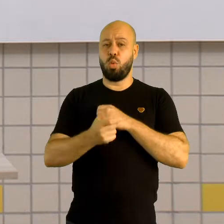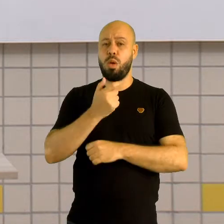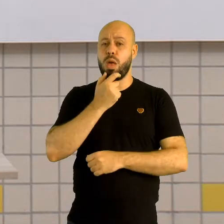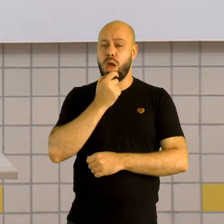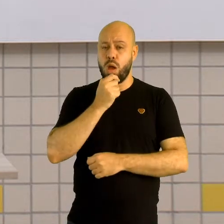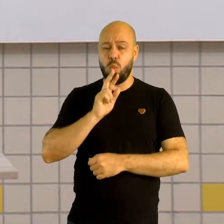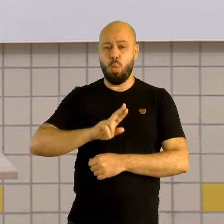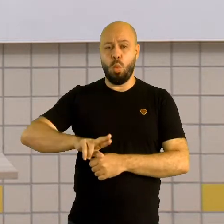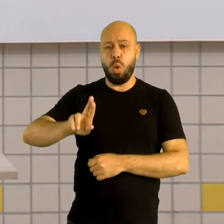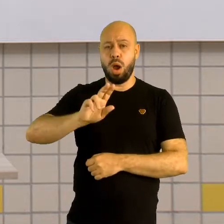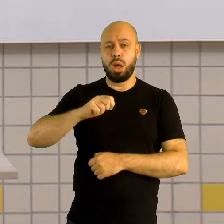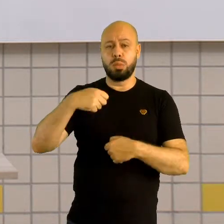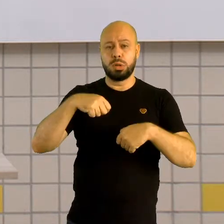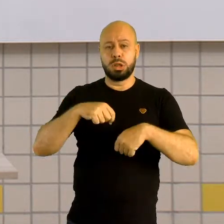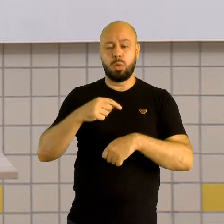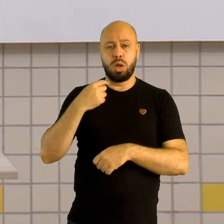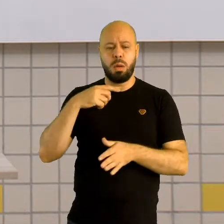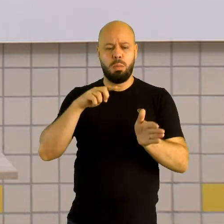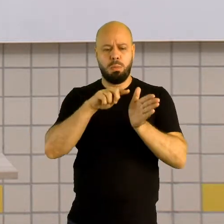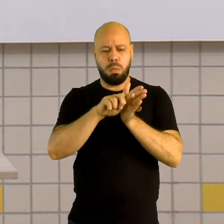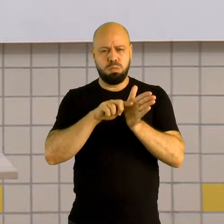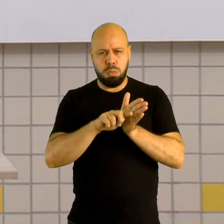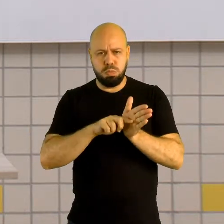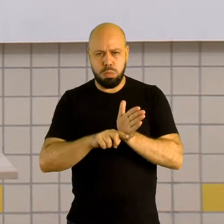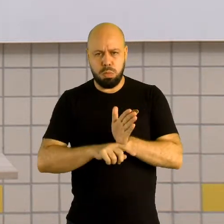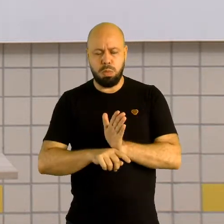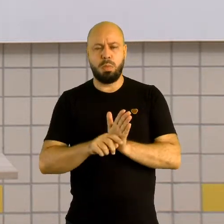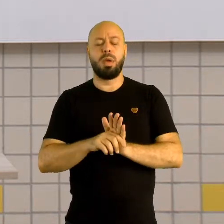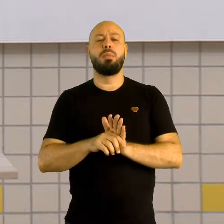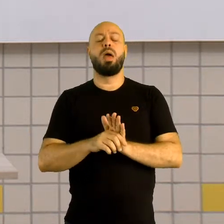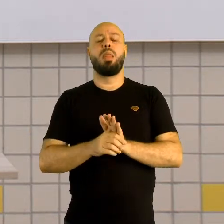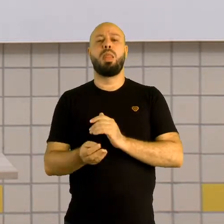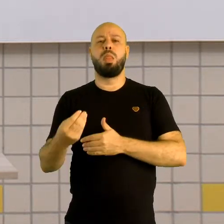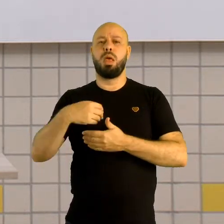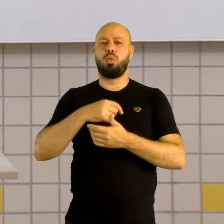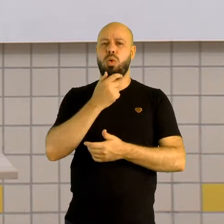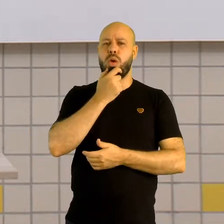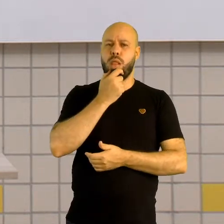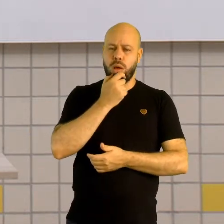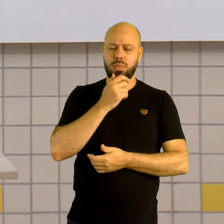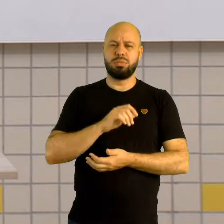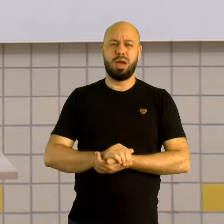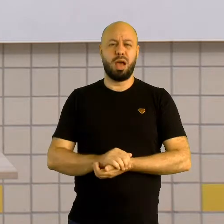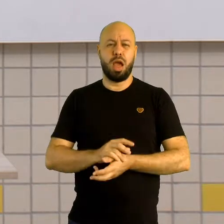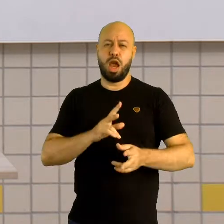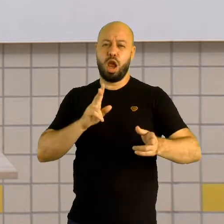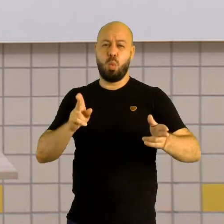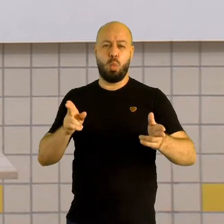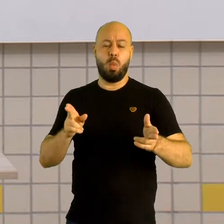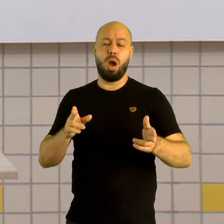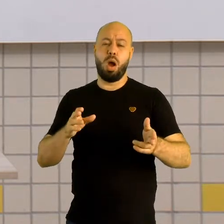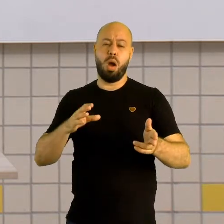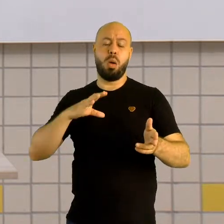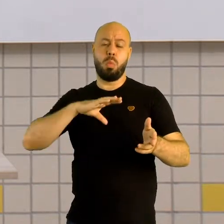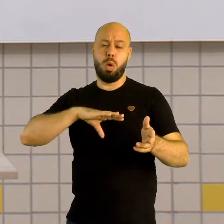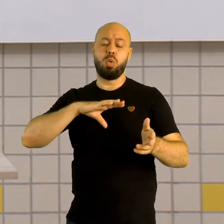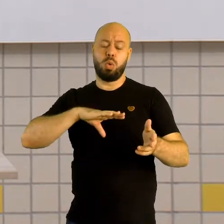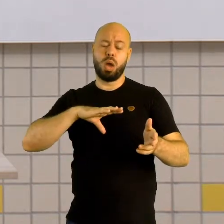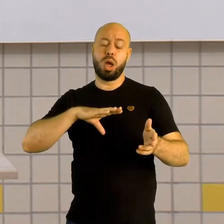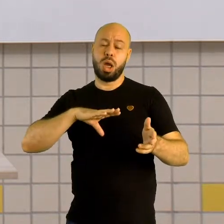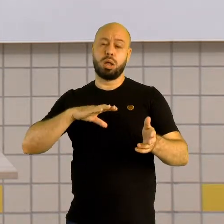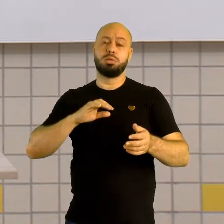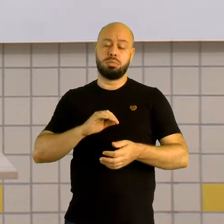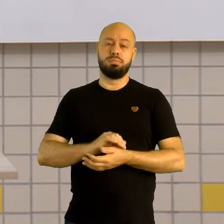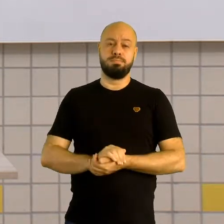utilizados para realizar questionamentos na língua inglesa, praticamente da mesma forma que esta ação ocorre em